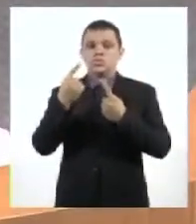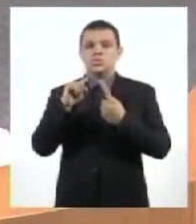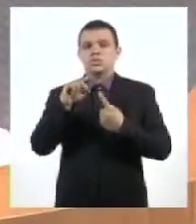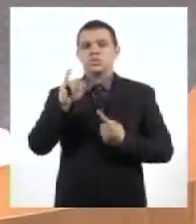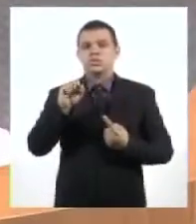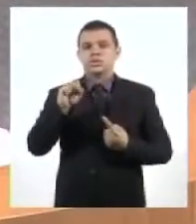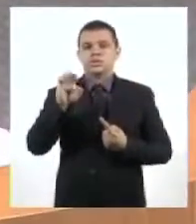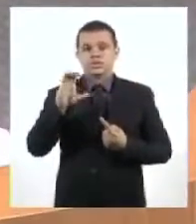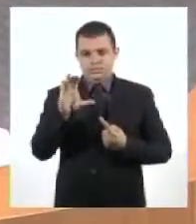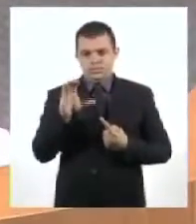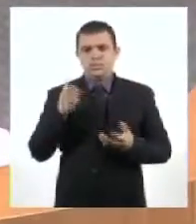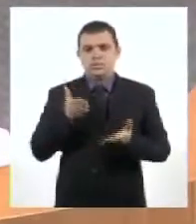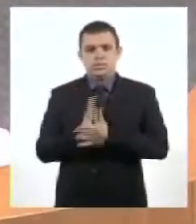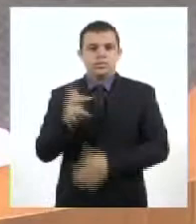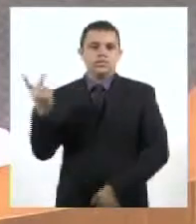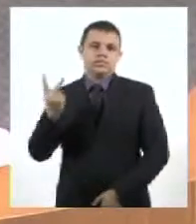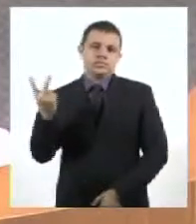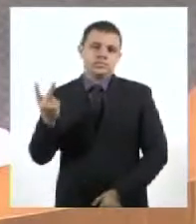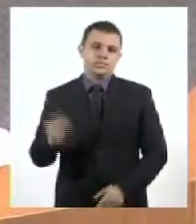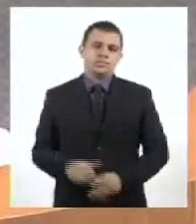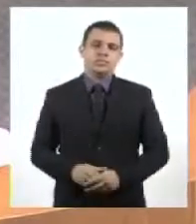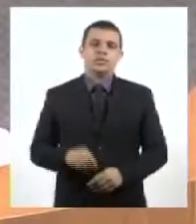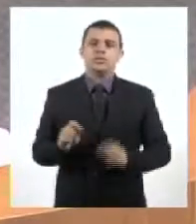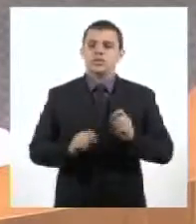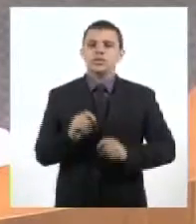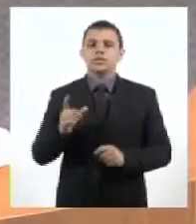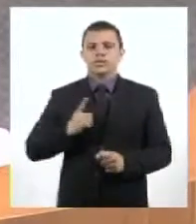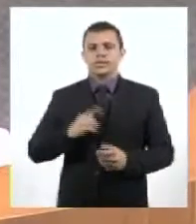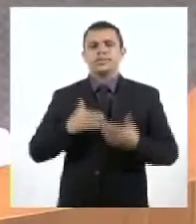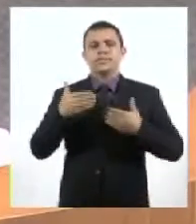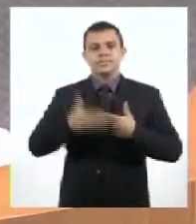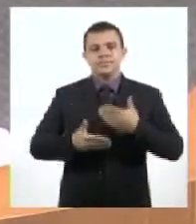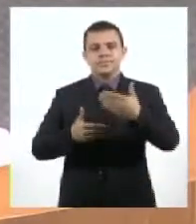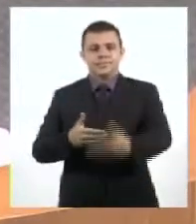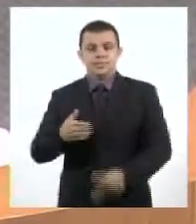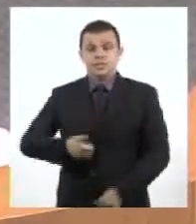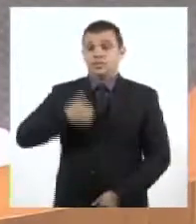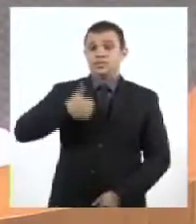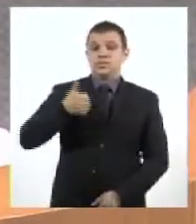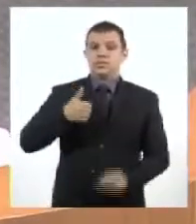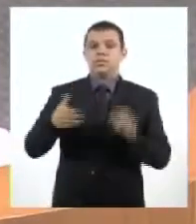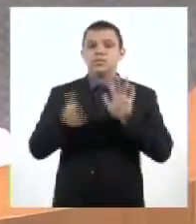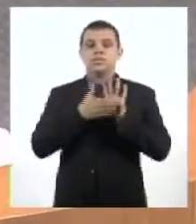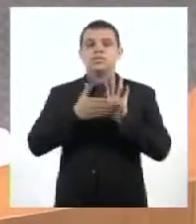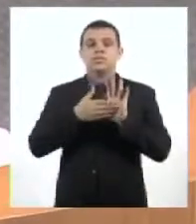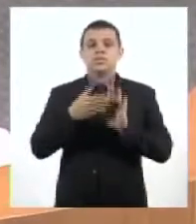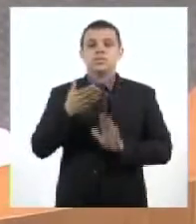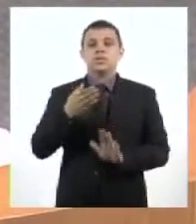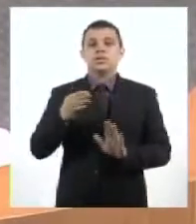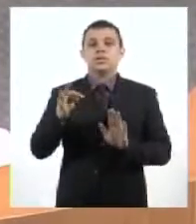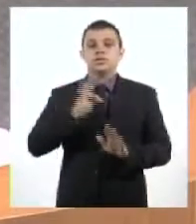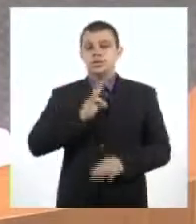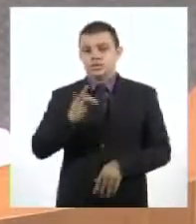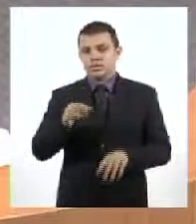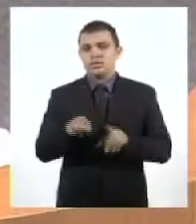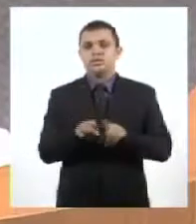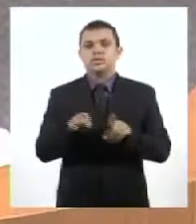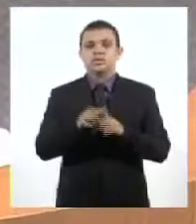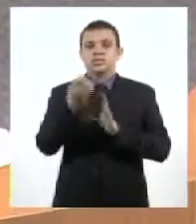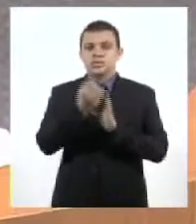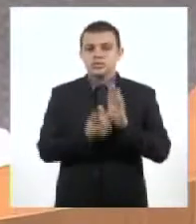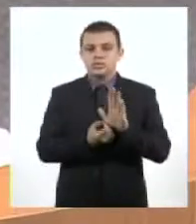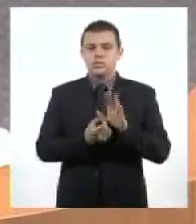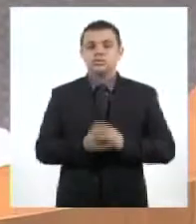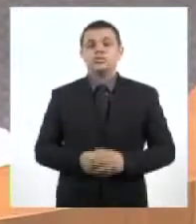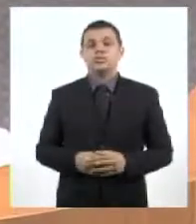2 fases. A primeira, onde se apresentava a proposta técnica e a proposta financeira. Três desses quatro